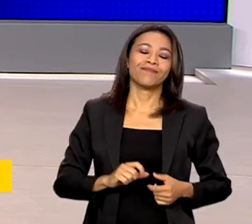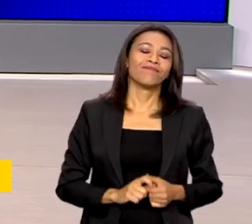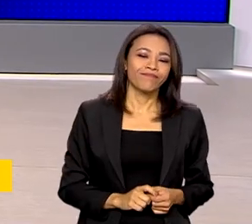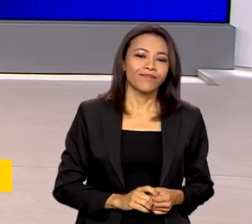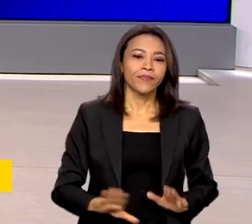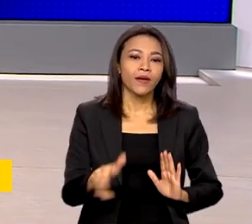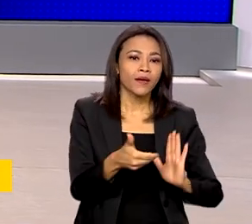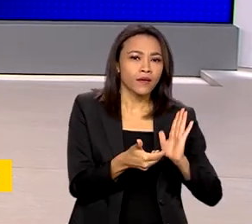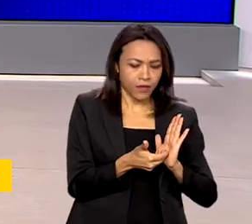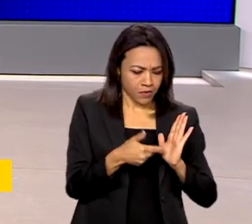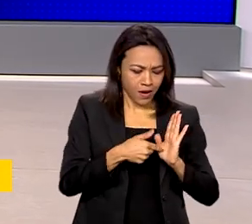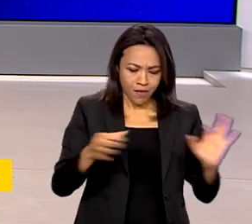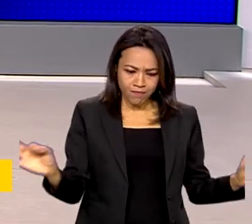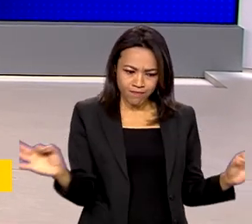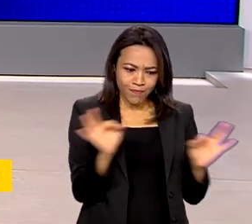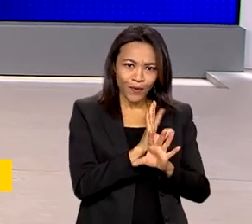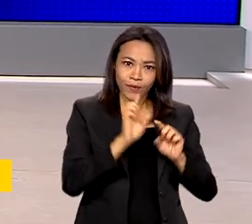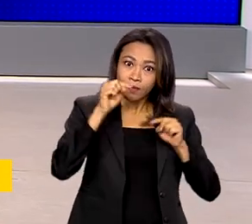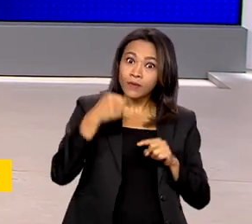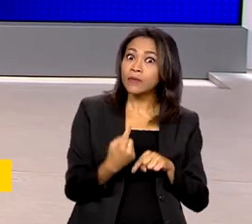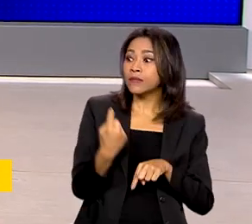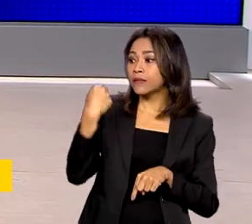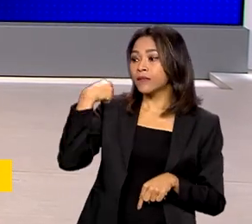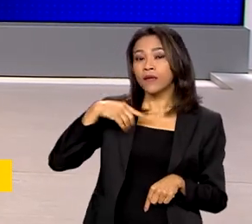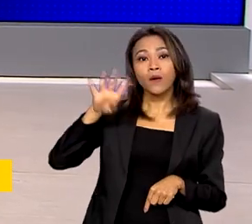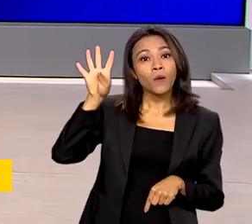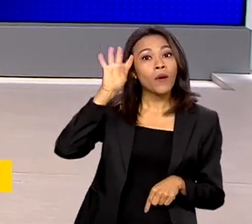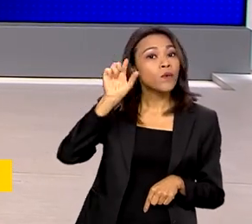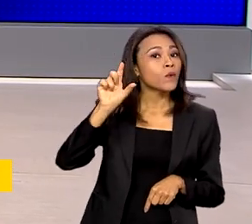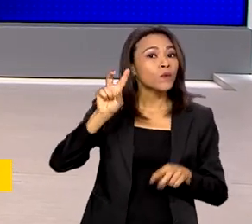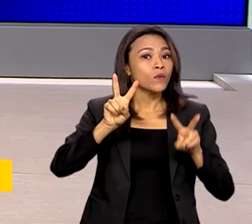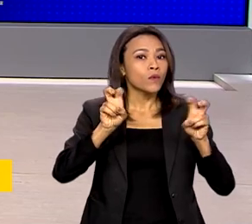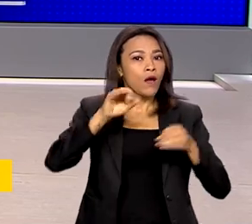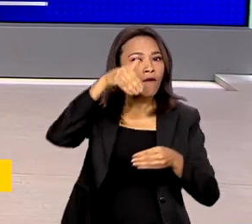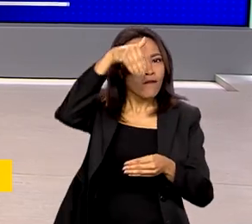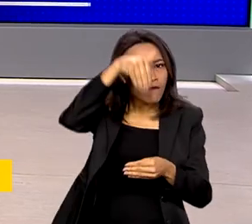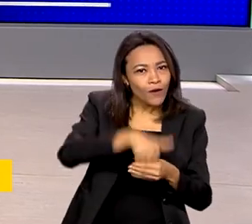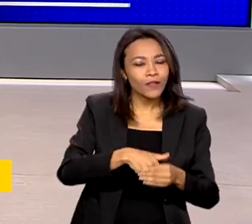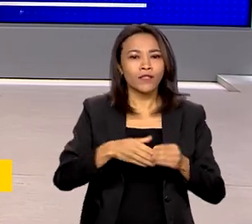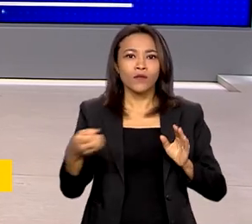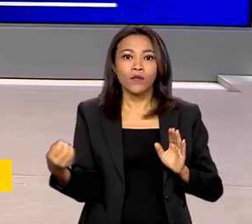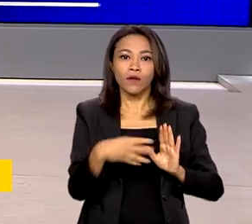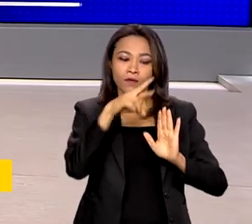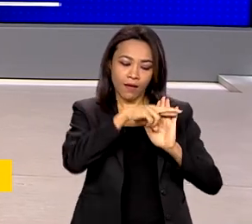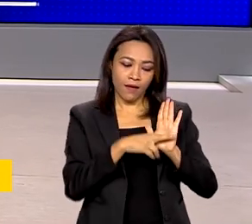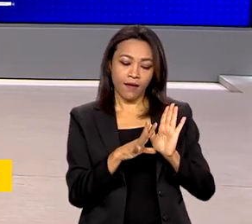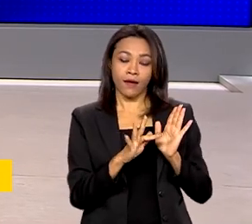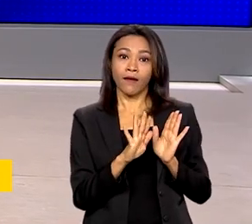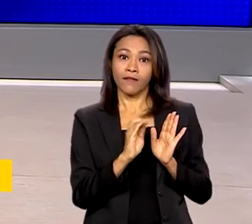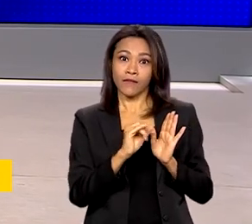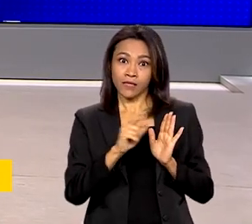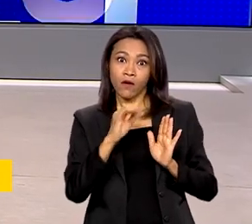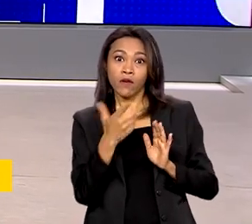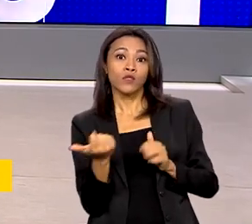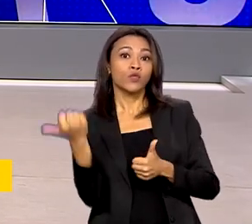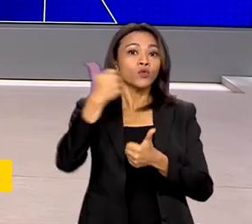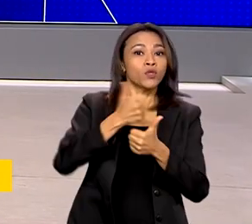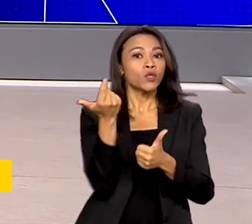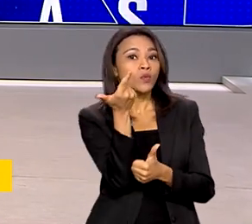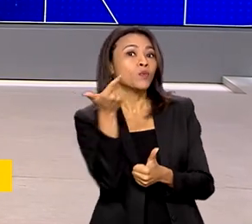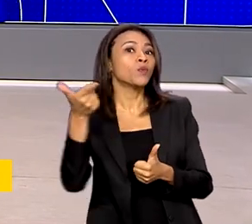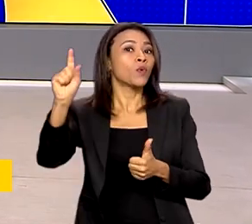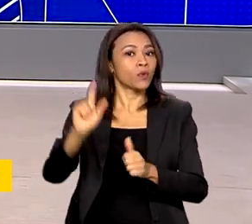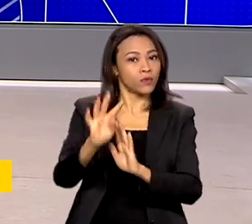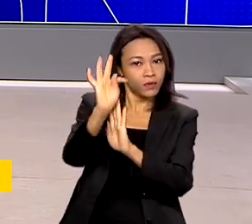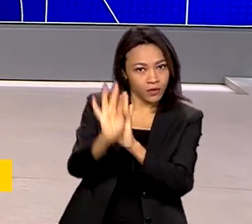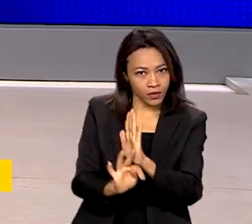Câmara dos Deputados concluiu nesta quarta-feira a votação da nova regra fiscal, que vai substituir o atual teto de gastos do governo.